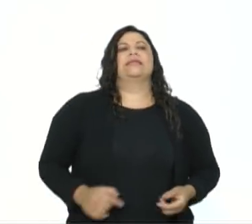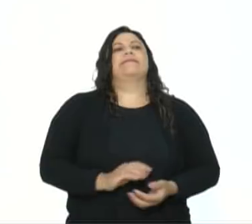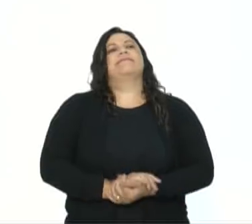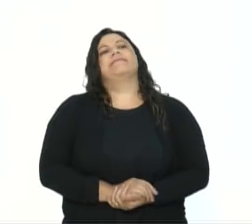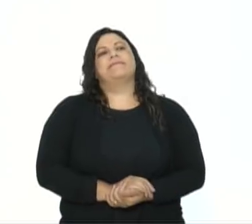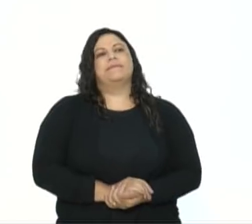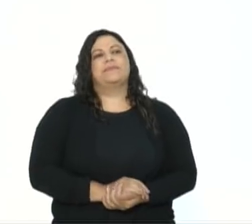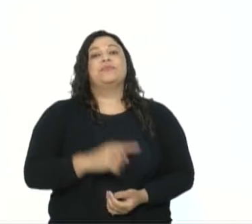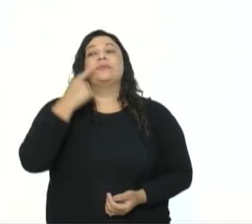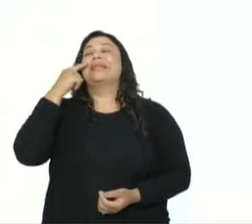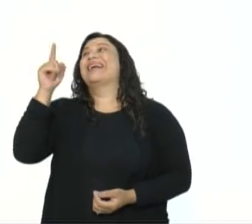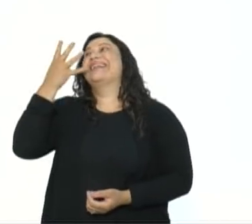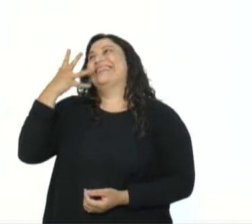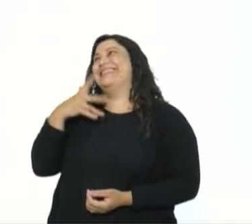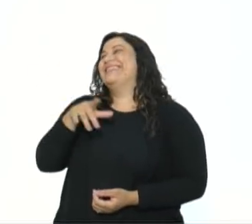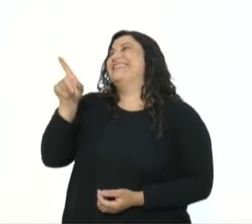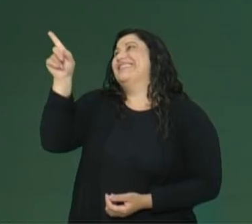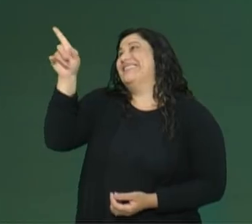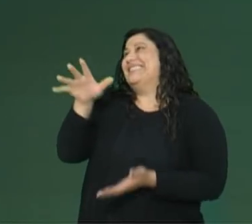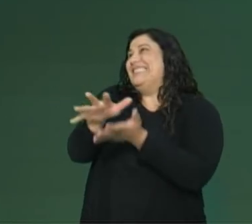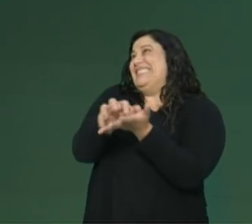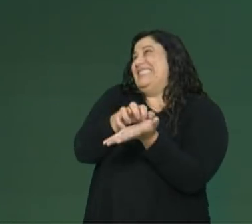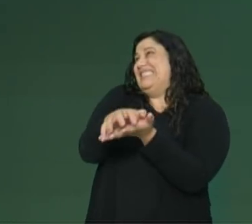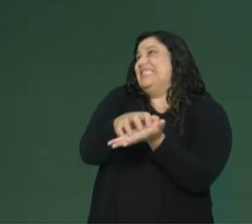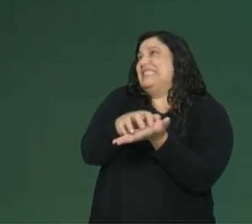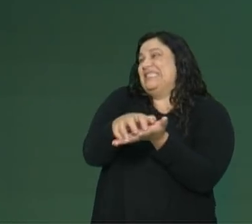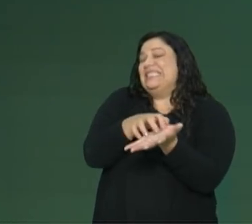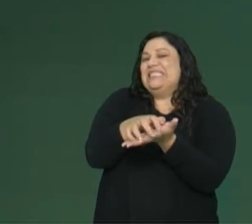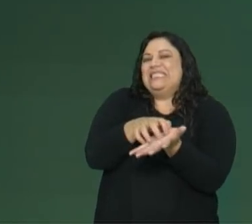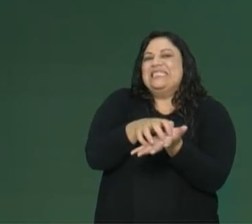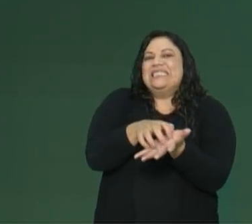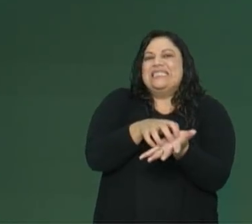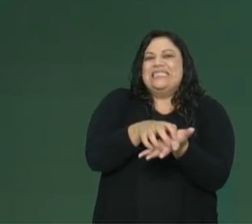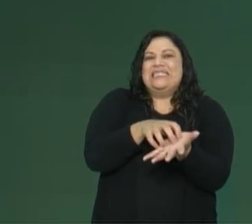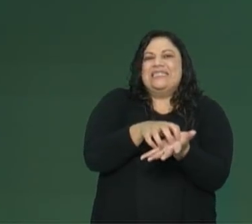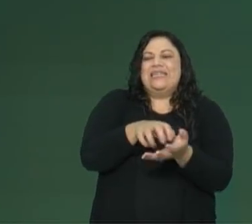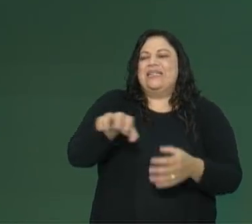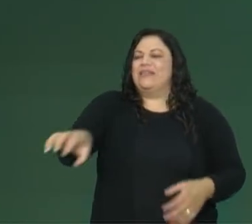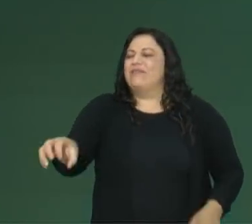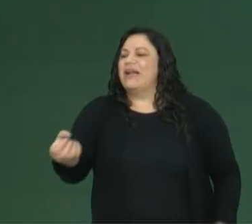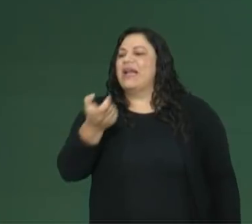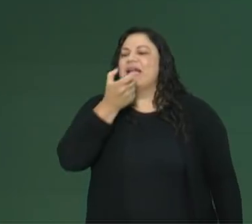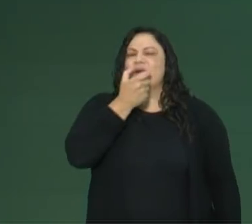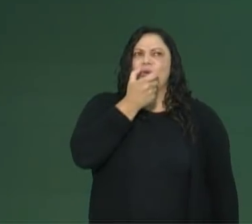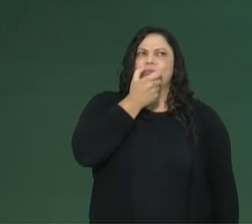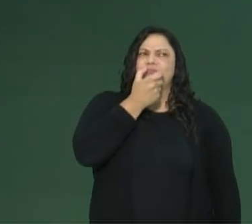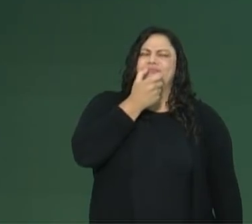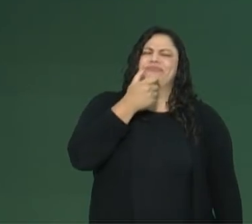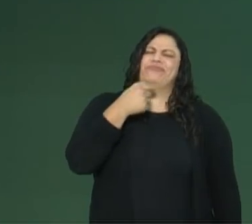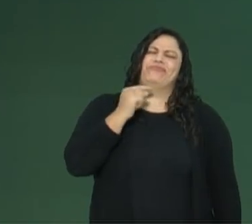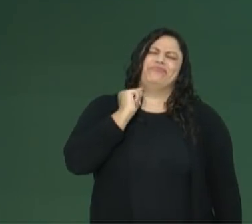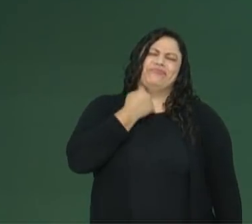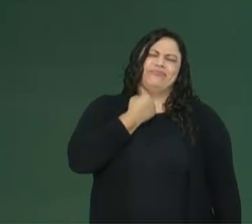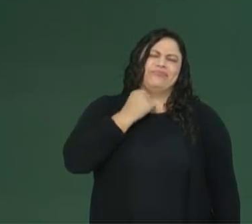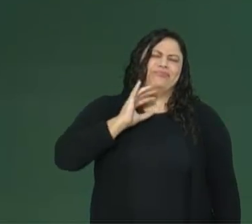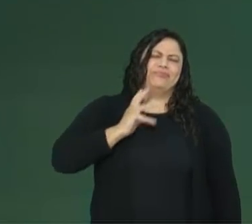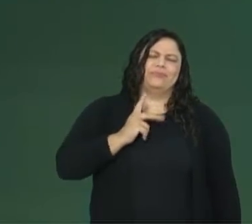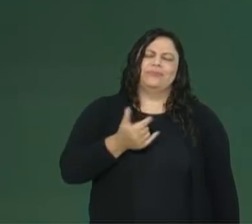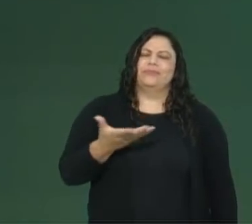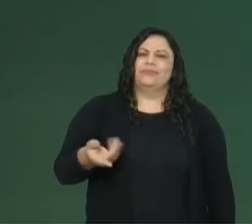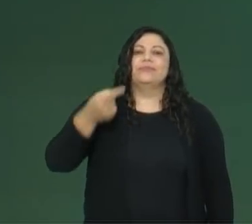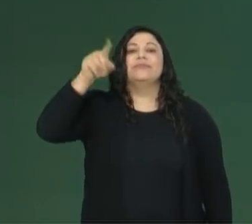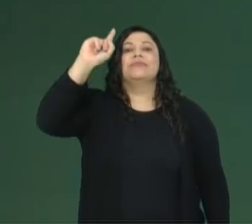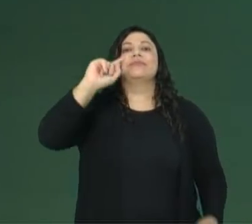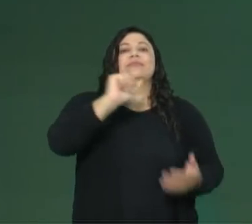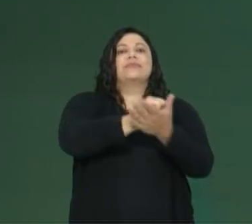Então, olha lá a imagem do menininho, né? Ele que vai lavar essas mãos antes de comer uma bolacha agora, né? Ou um biscoito, como alguns diriam. Último